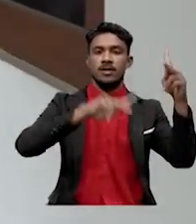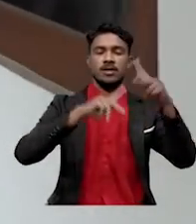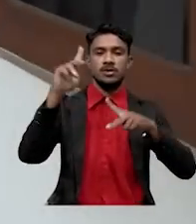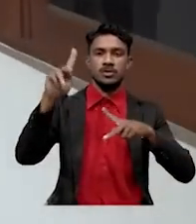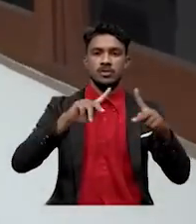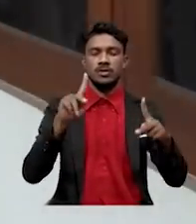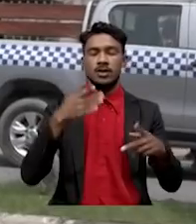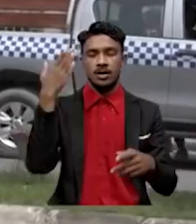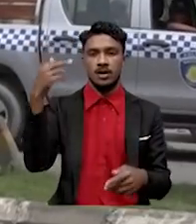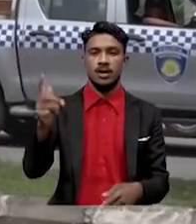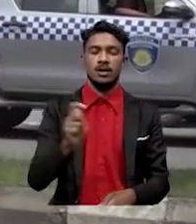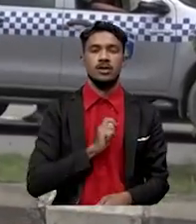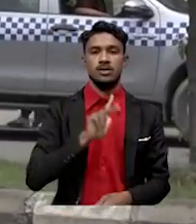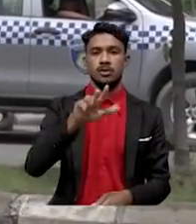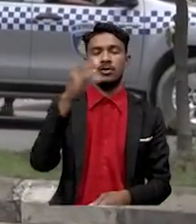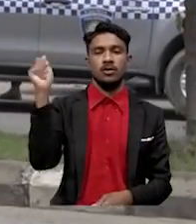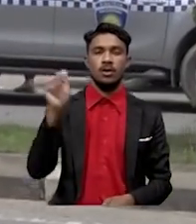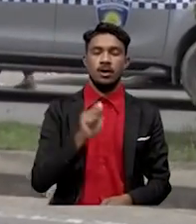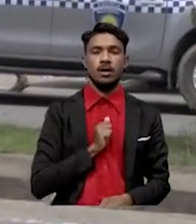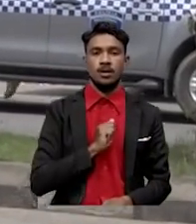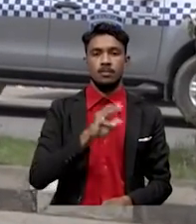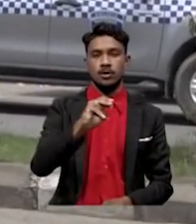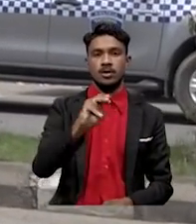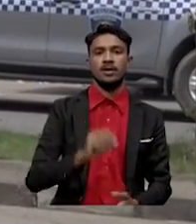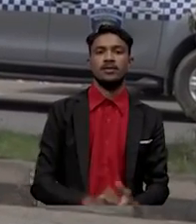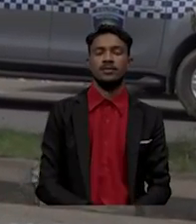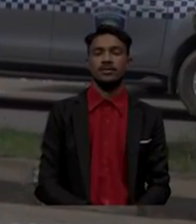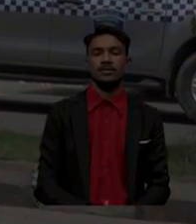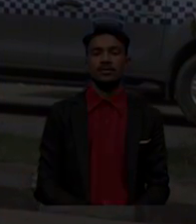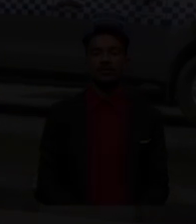homisidu ia tas tolu no ia imutin. Napoleon Xavier Dilma Sujeti Jemen.